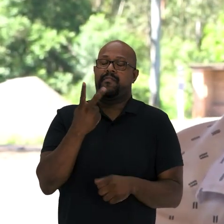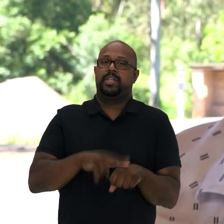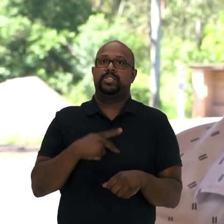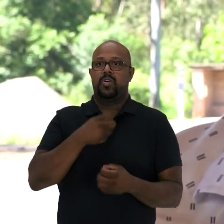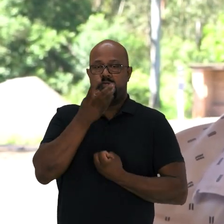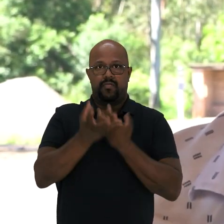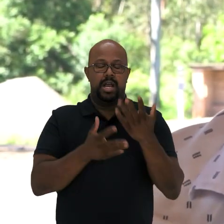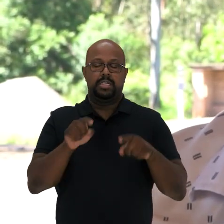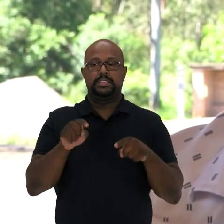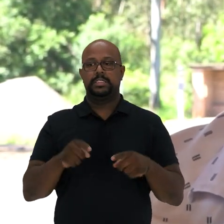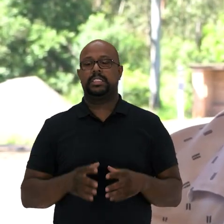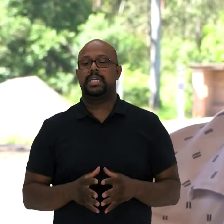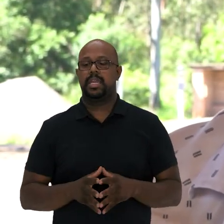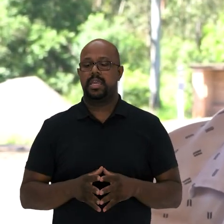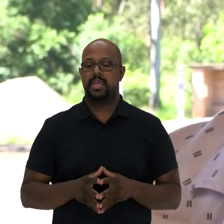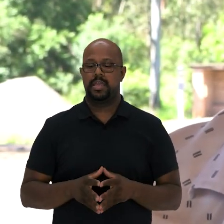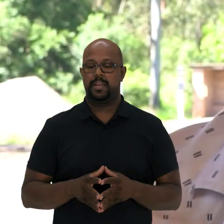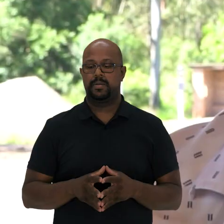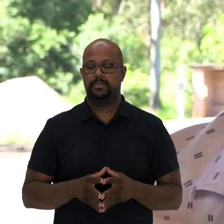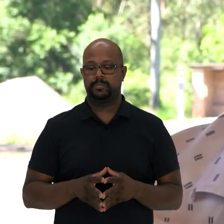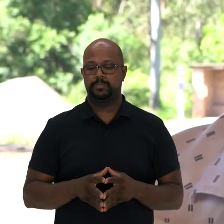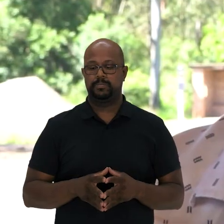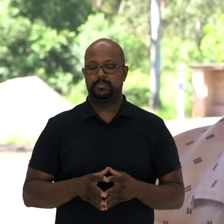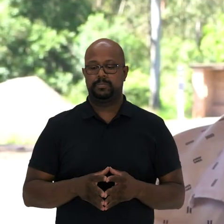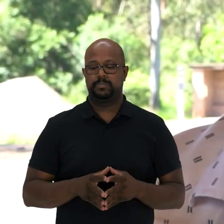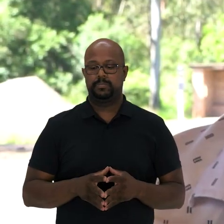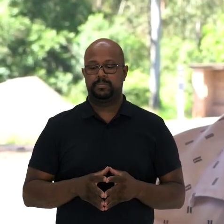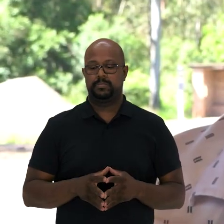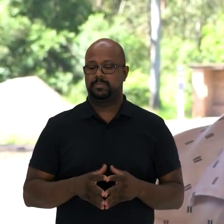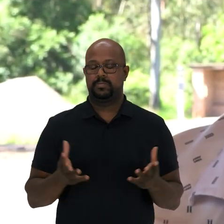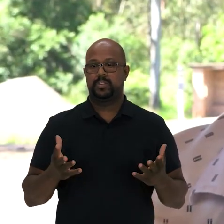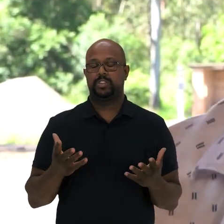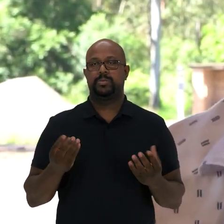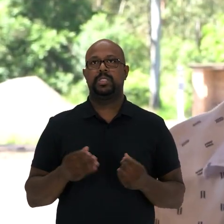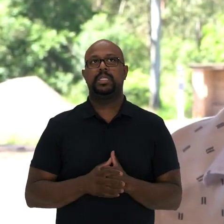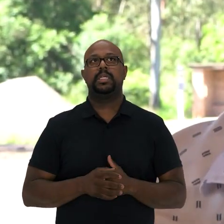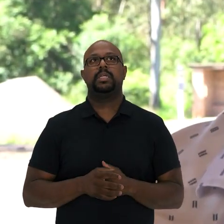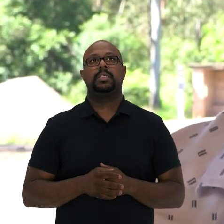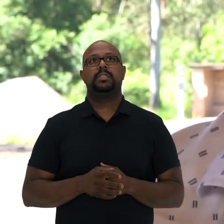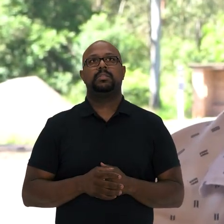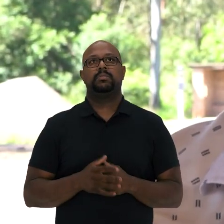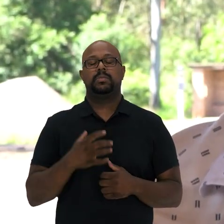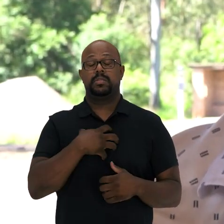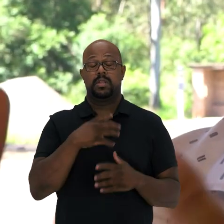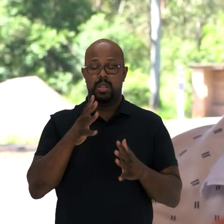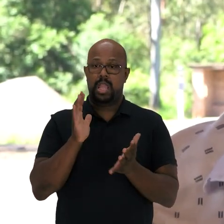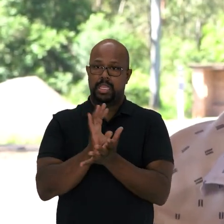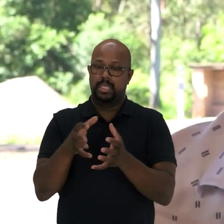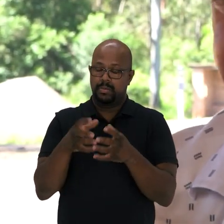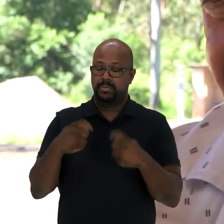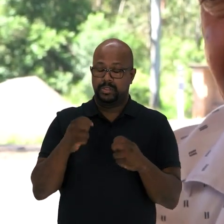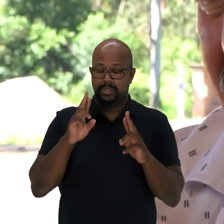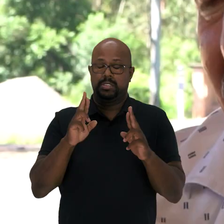falo assim, né? tive que me concentrar um pouquinho, pedir